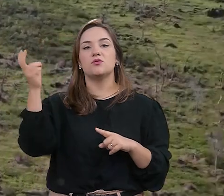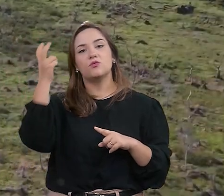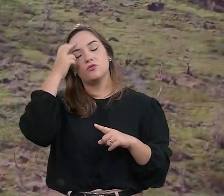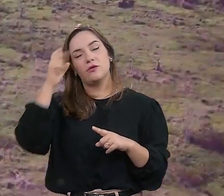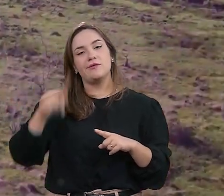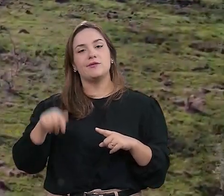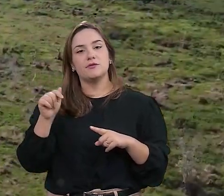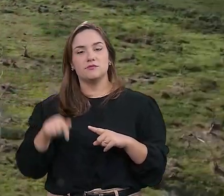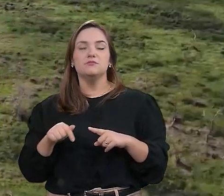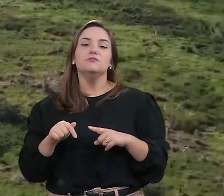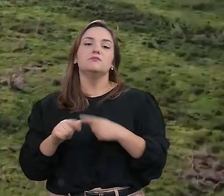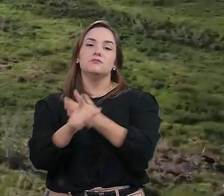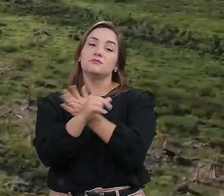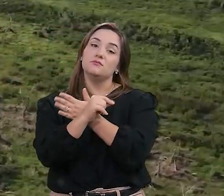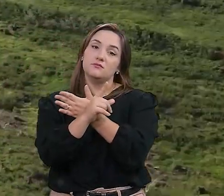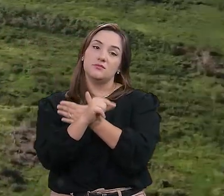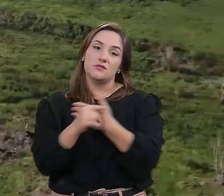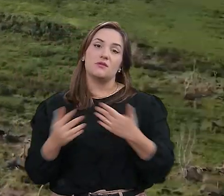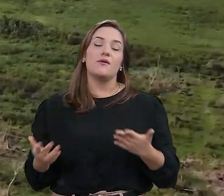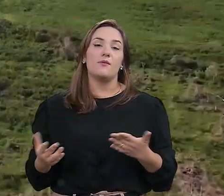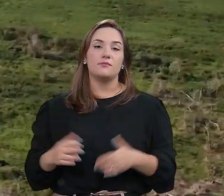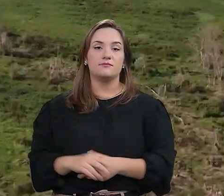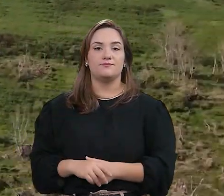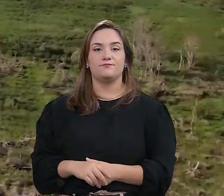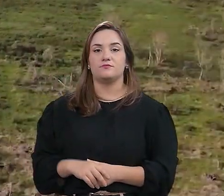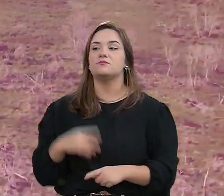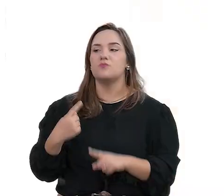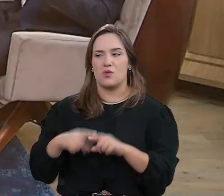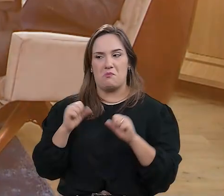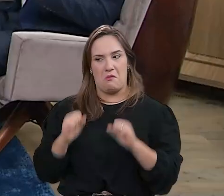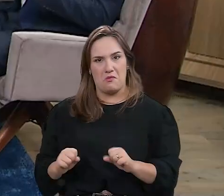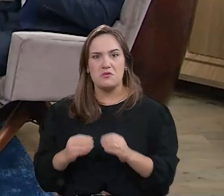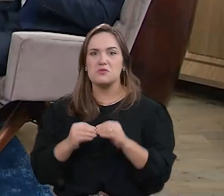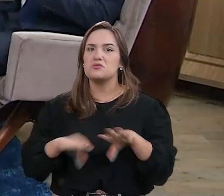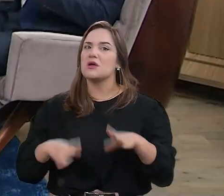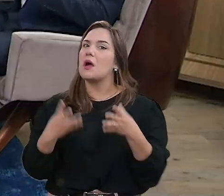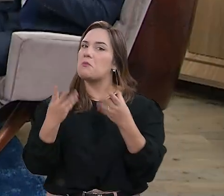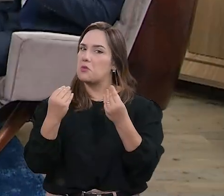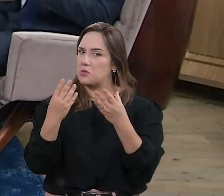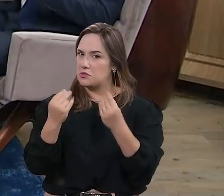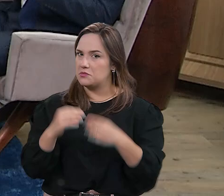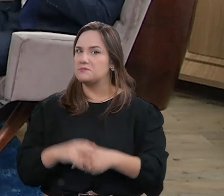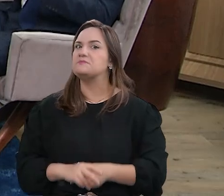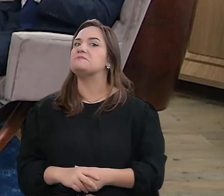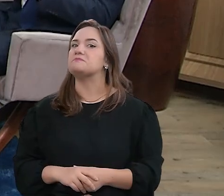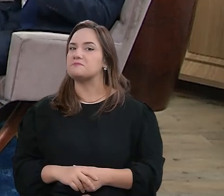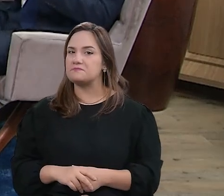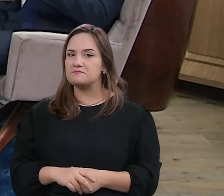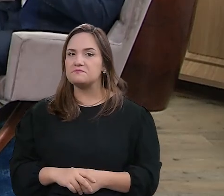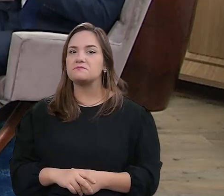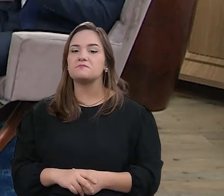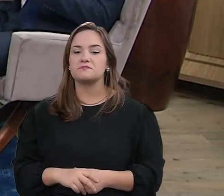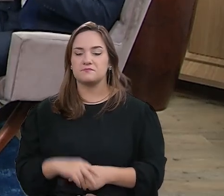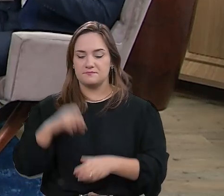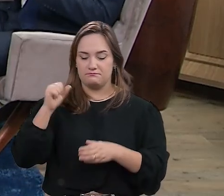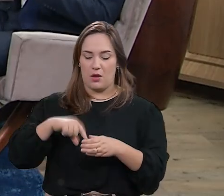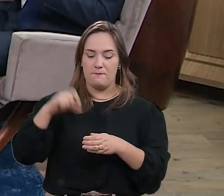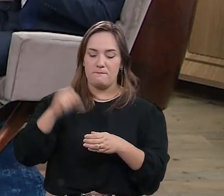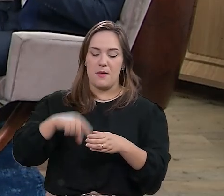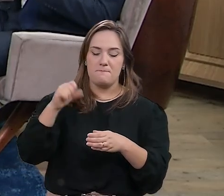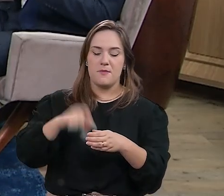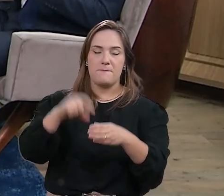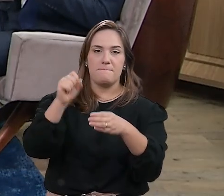que pode ser desastrosa, né? A cultura do soja,